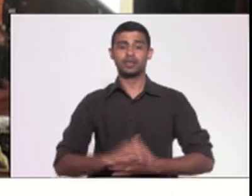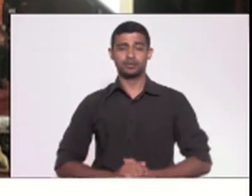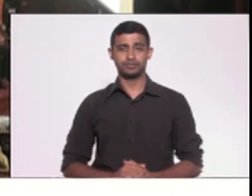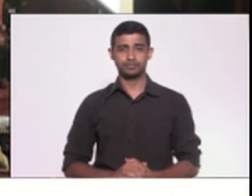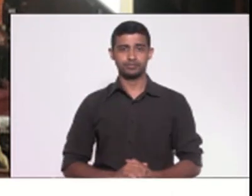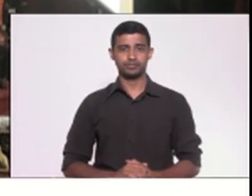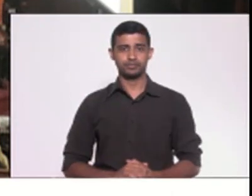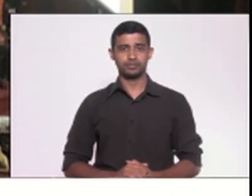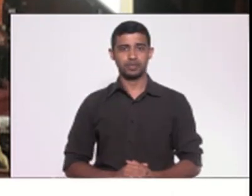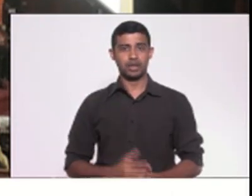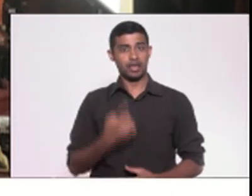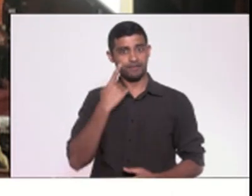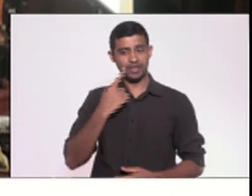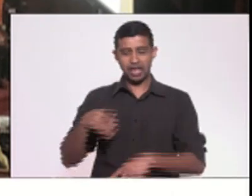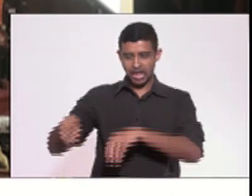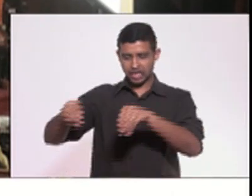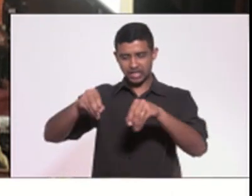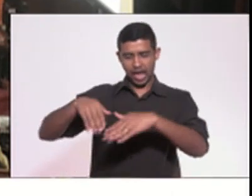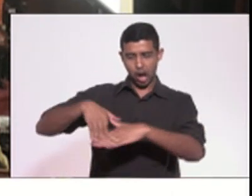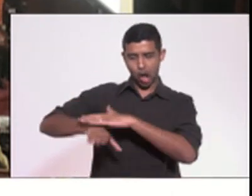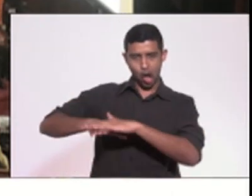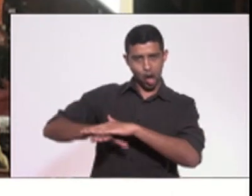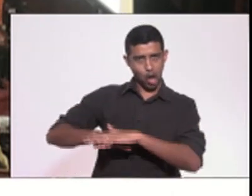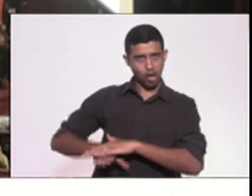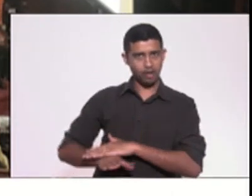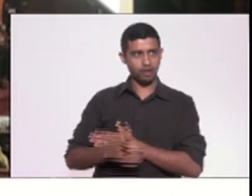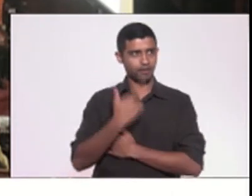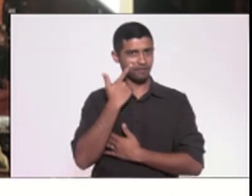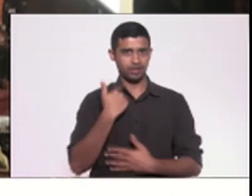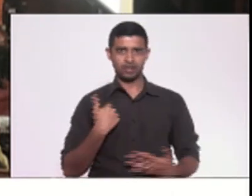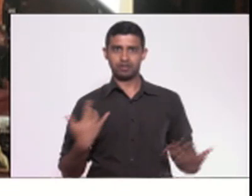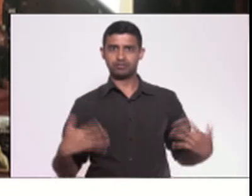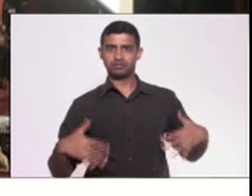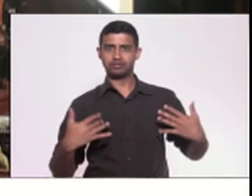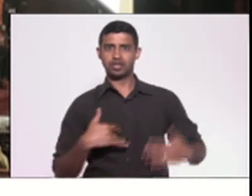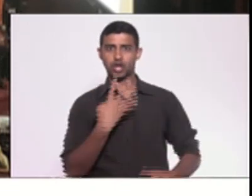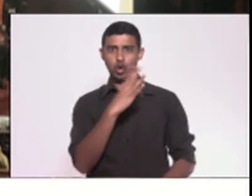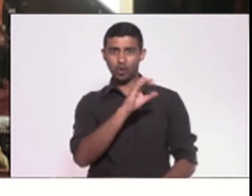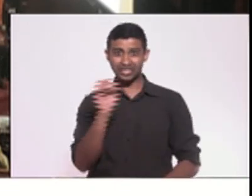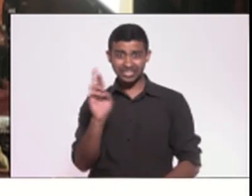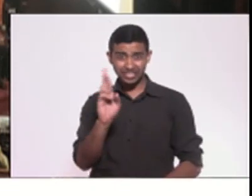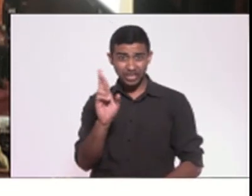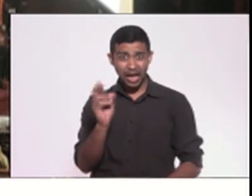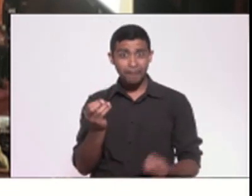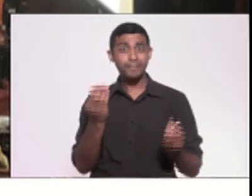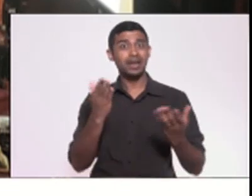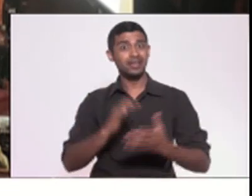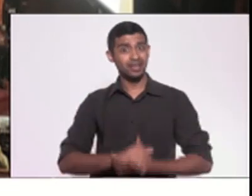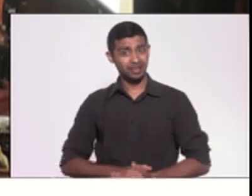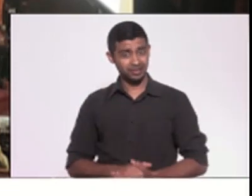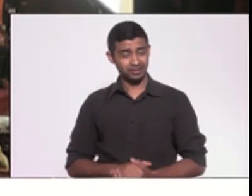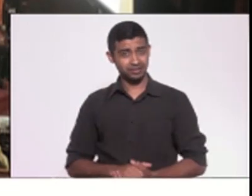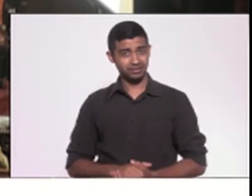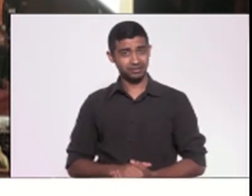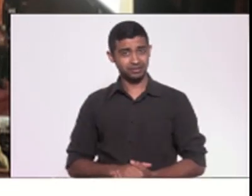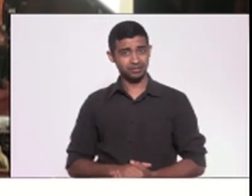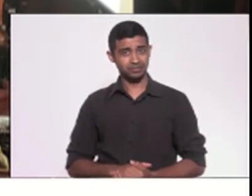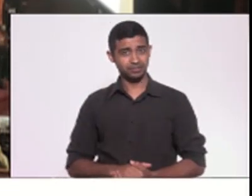para aterrar essas embalagens. Quer dizer, eu pago R$ 400 para aterrar 10